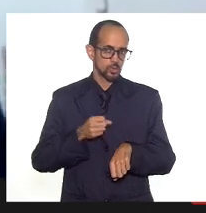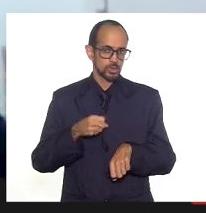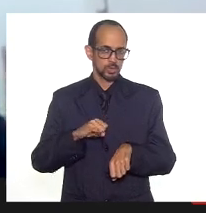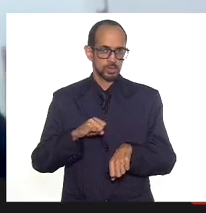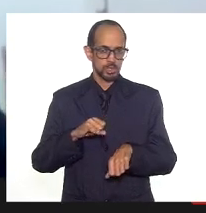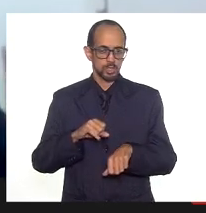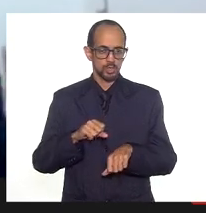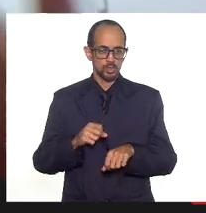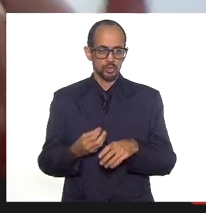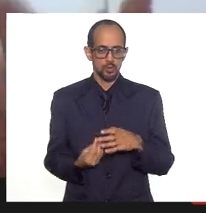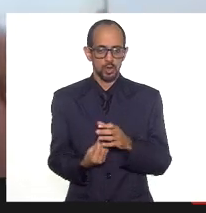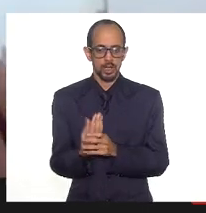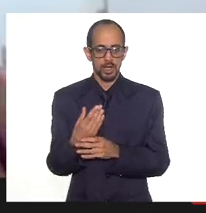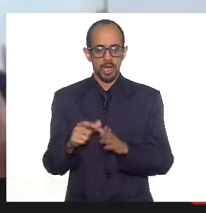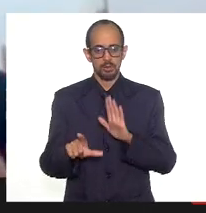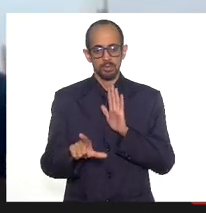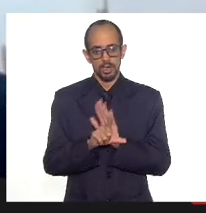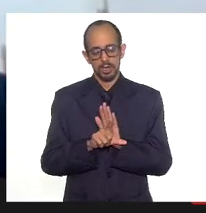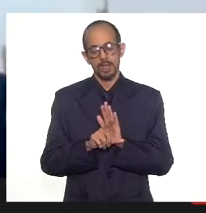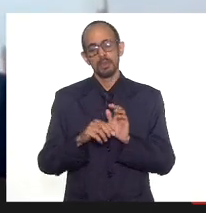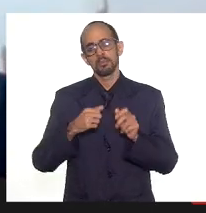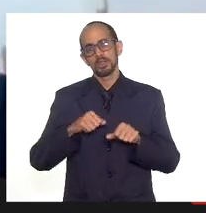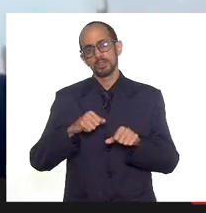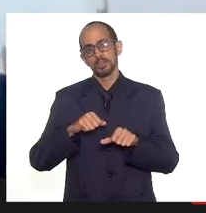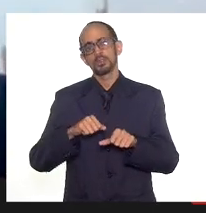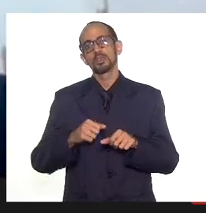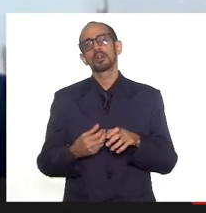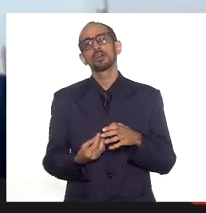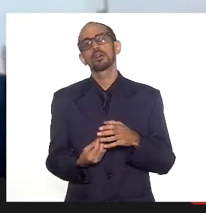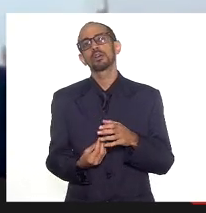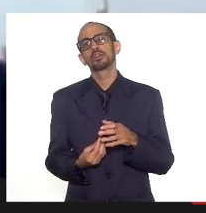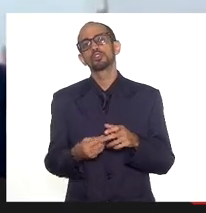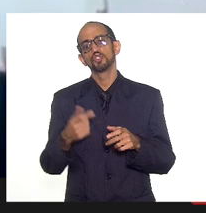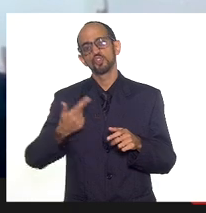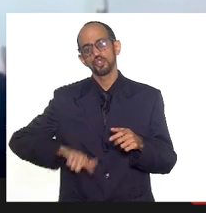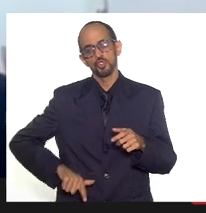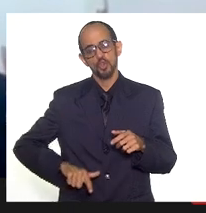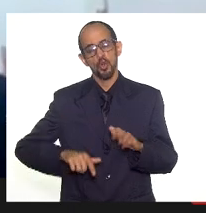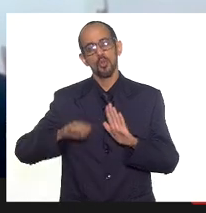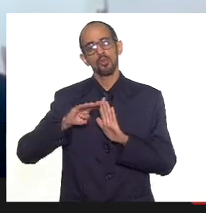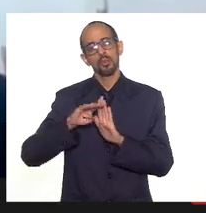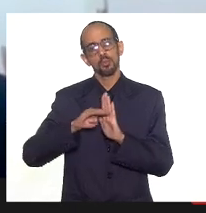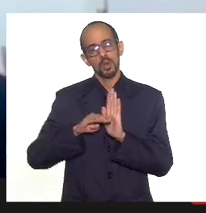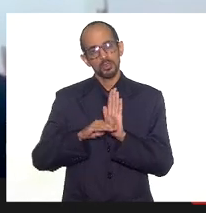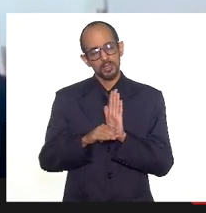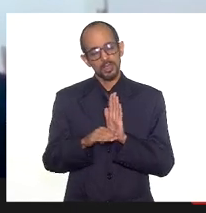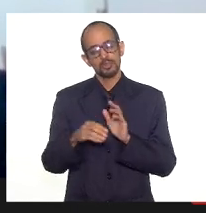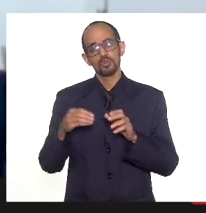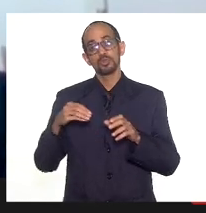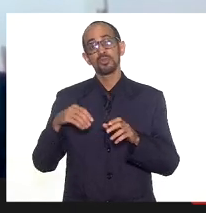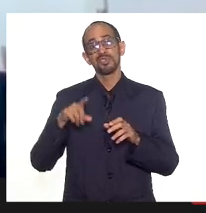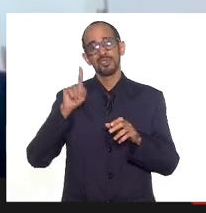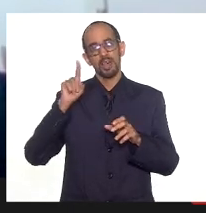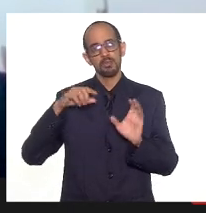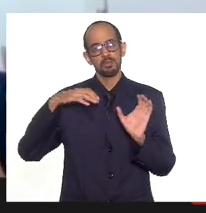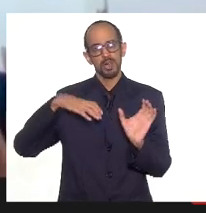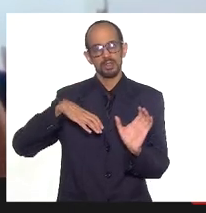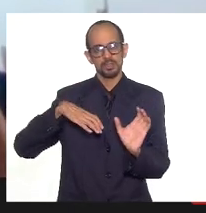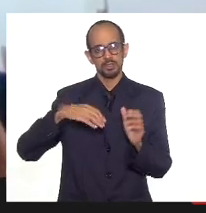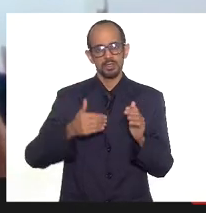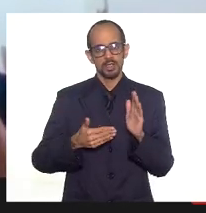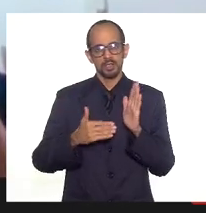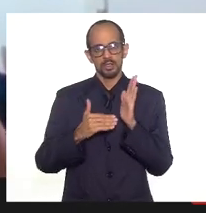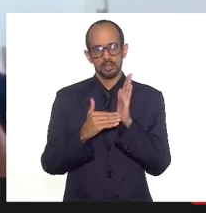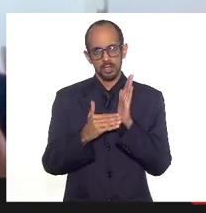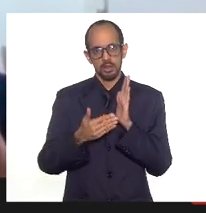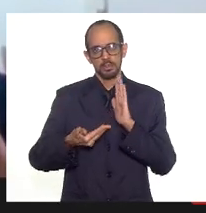esse processo tem que tramitar de novo junto à Câmara, ao Senado e ao presidente. Esse